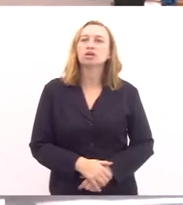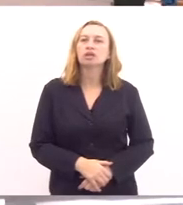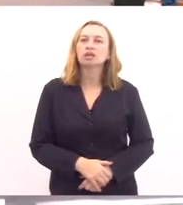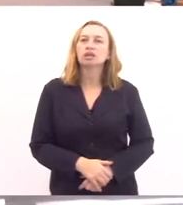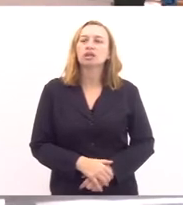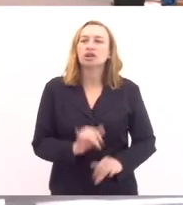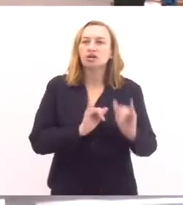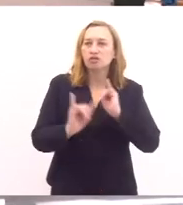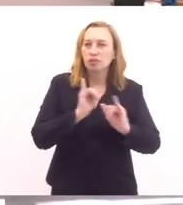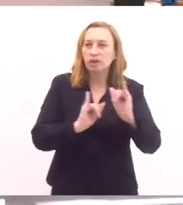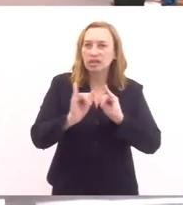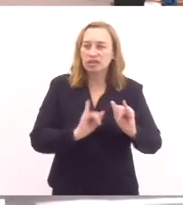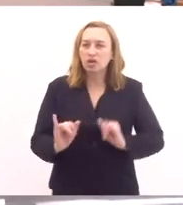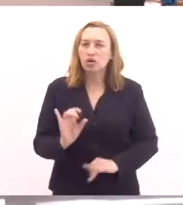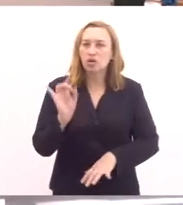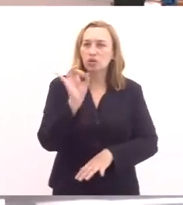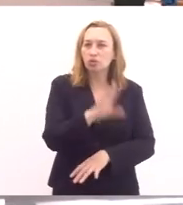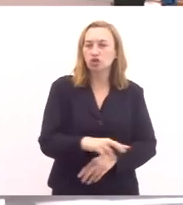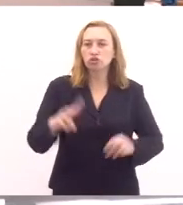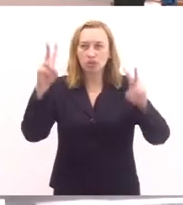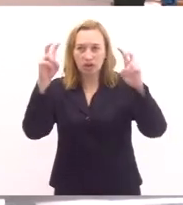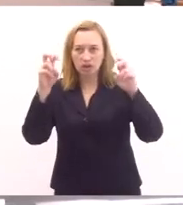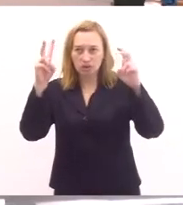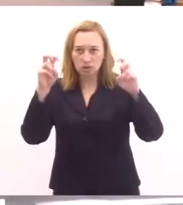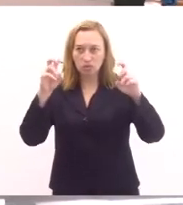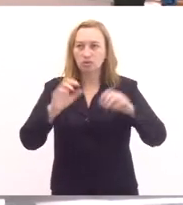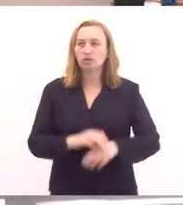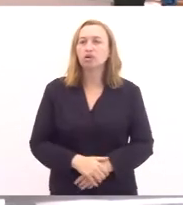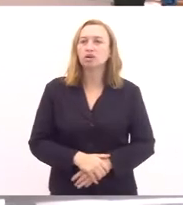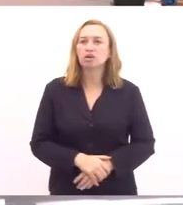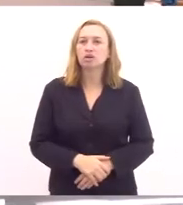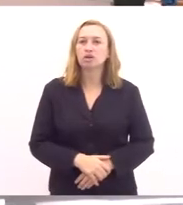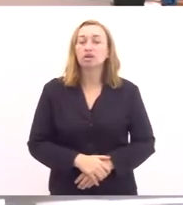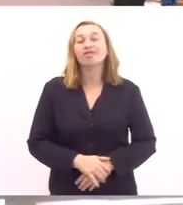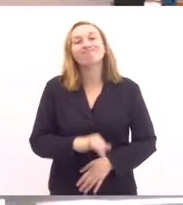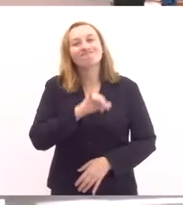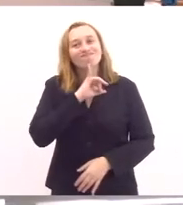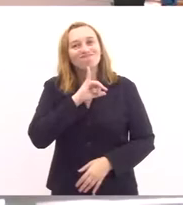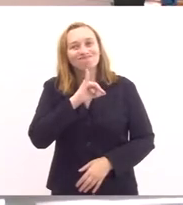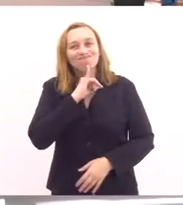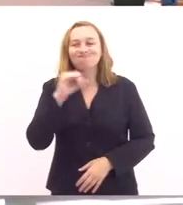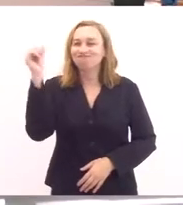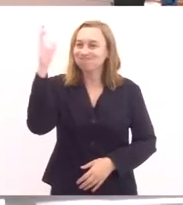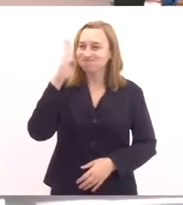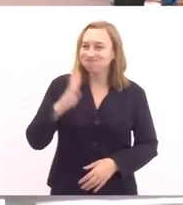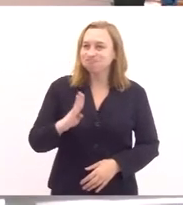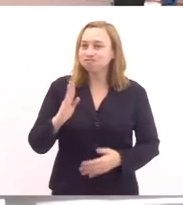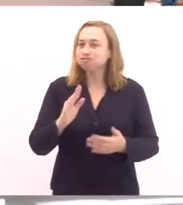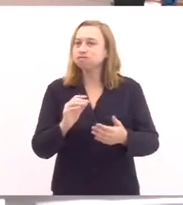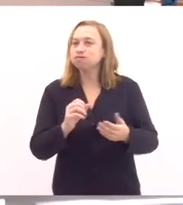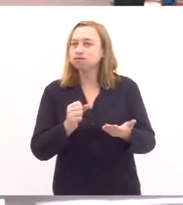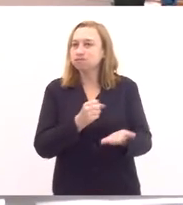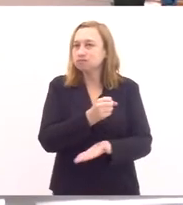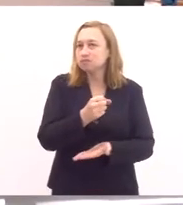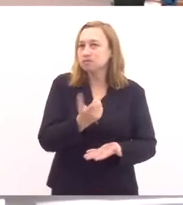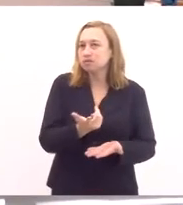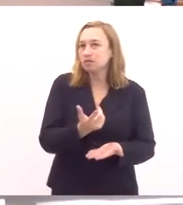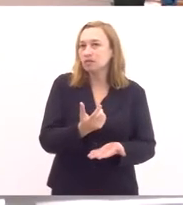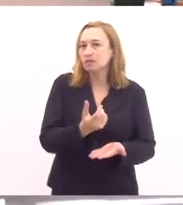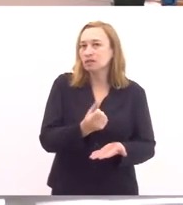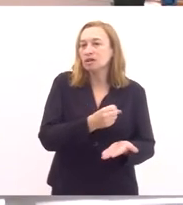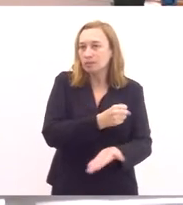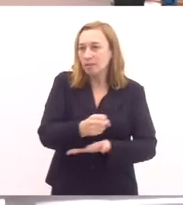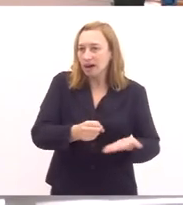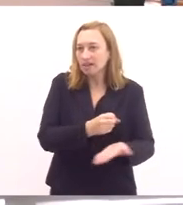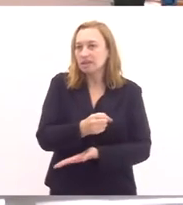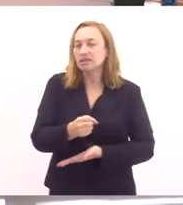relação à saúde materno-infantil do Brasil a gente tem Infelizmente muitas bases de dados públicos principalmente